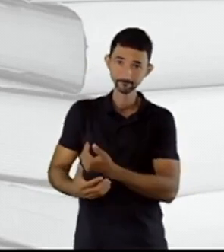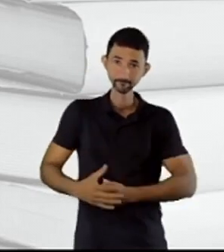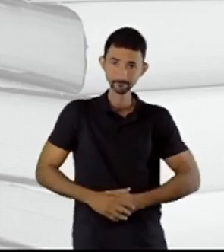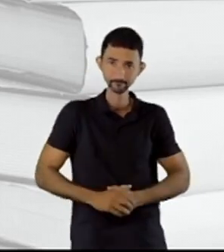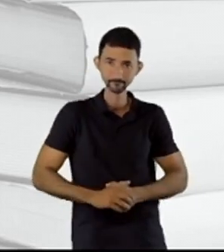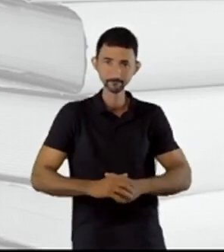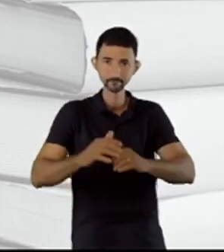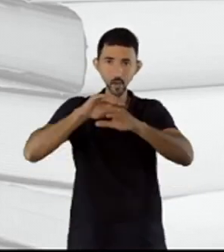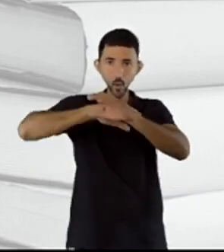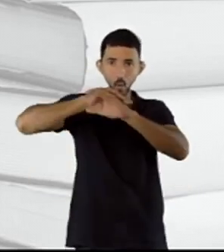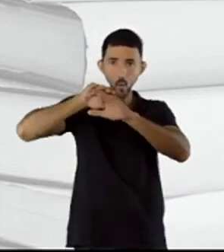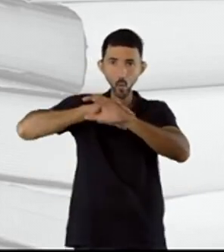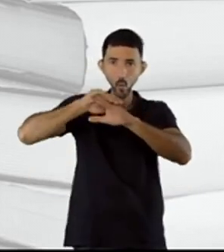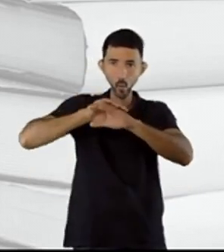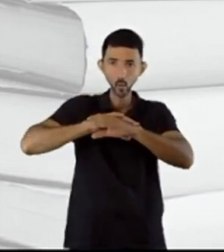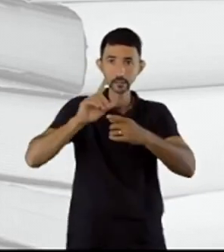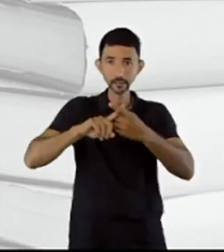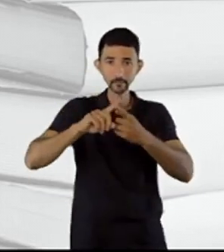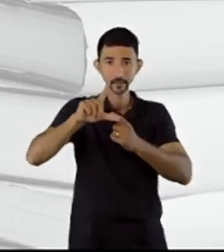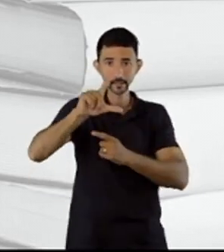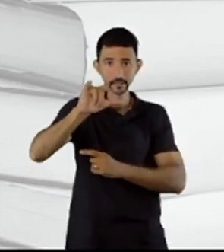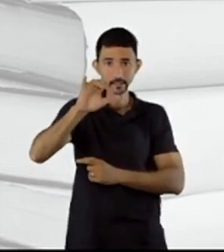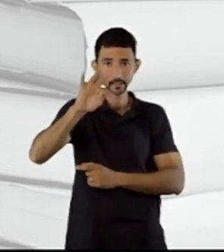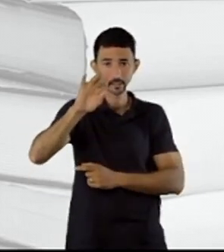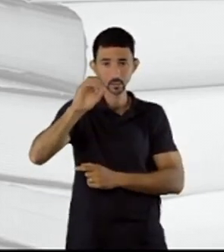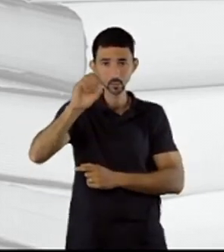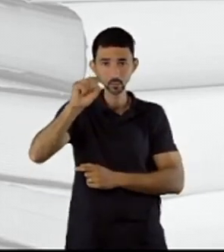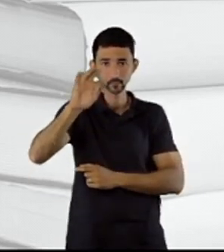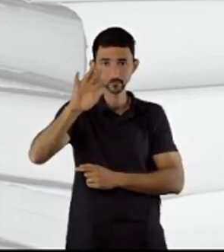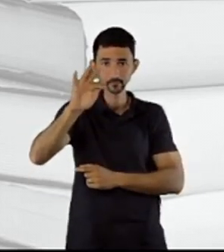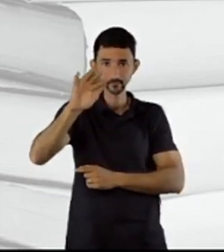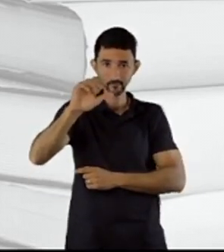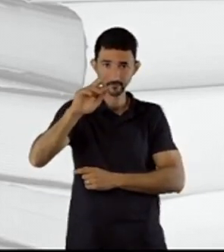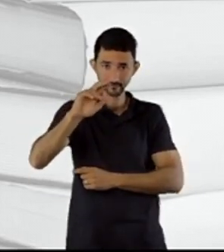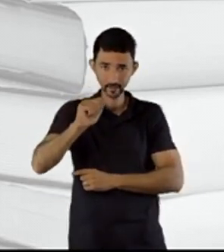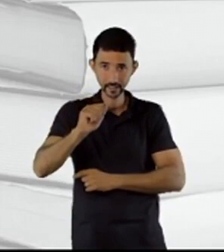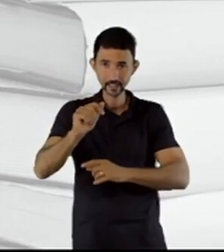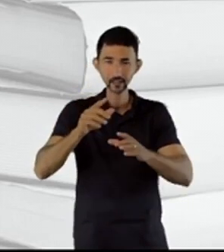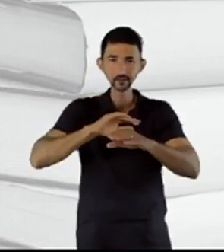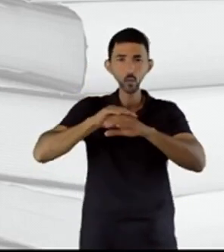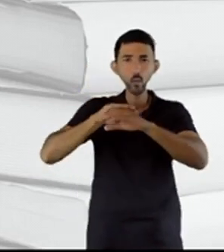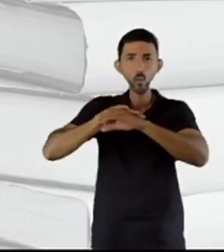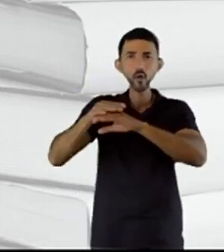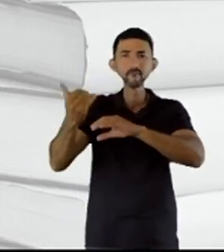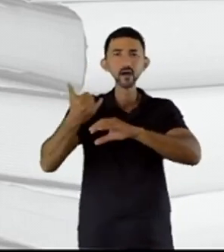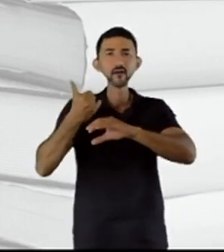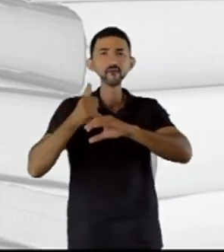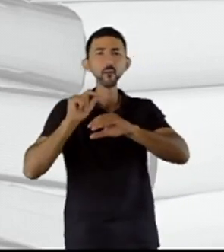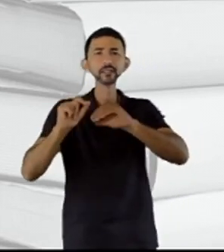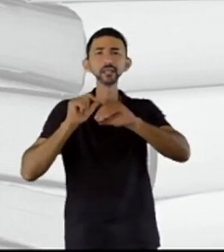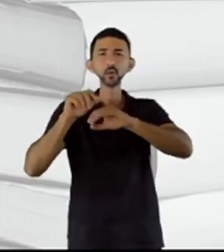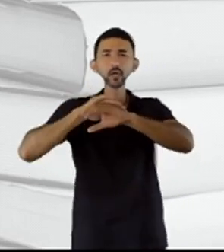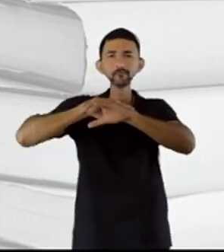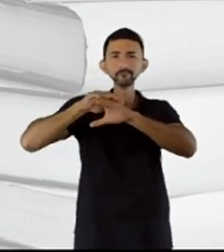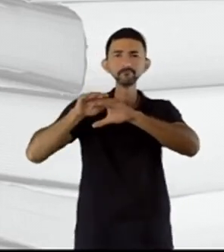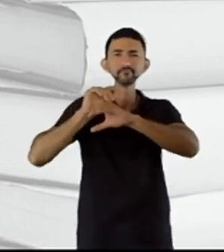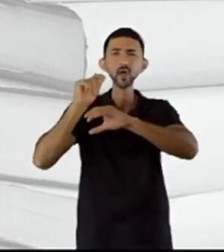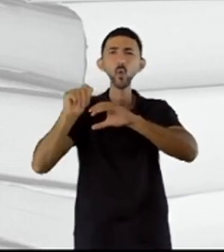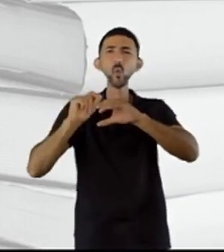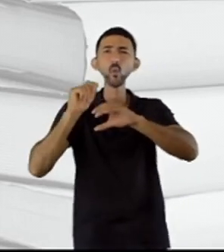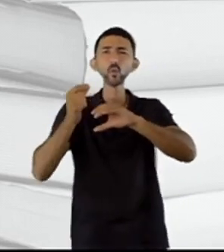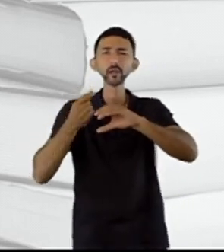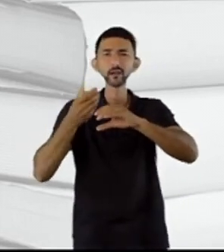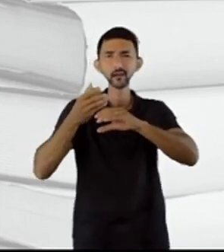terrestre, também chamada de litosfera, né, ela vai nos dar algumas informações, né? O que